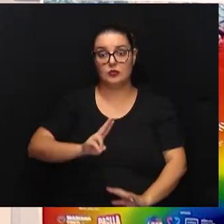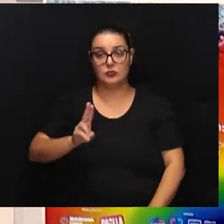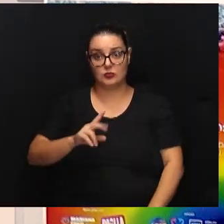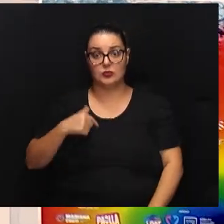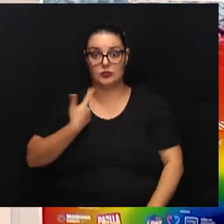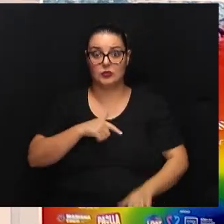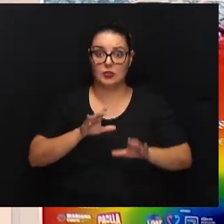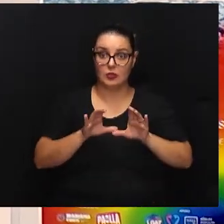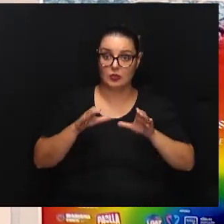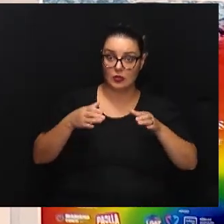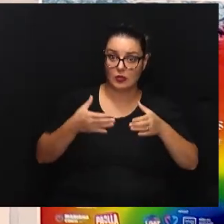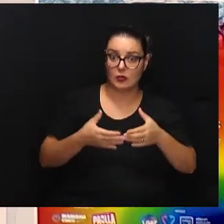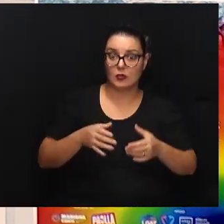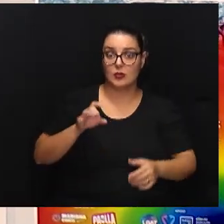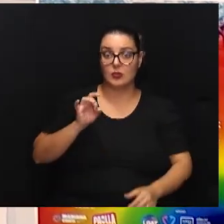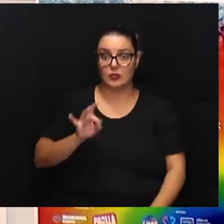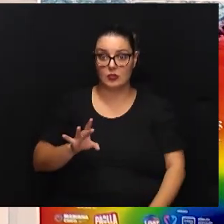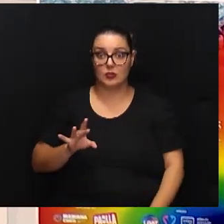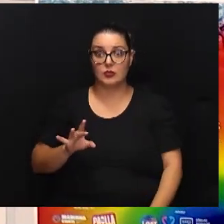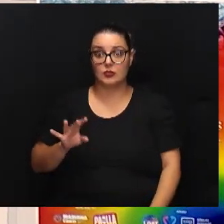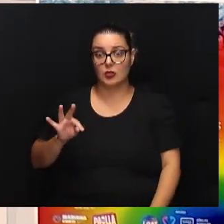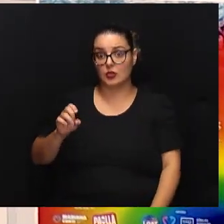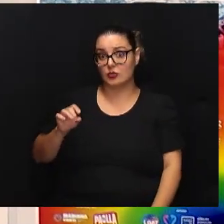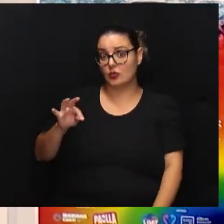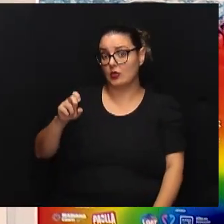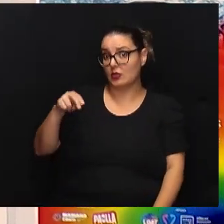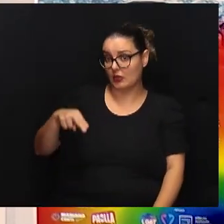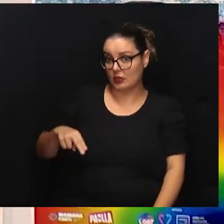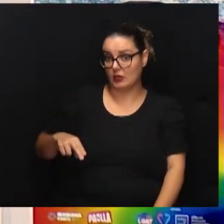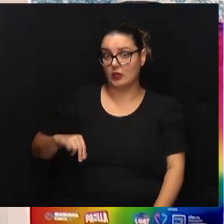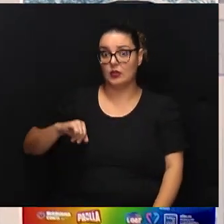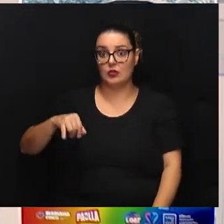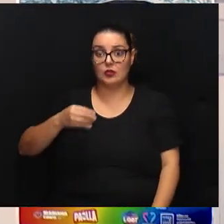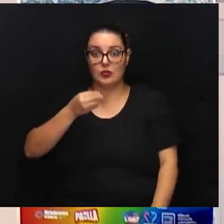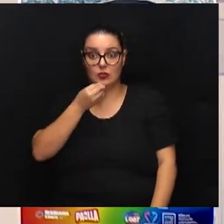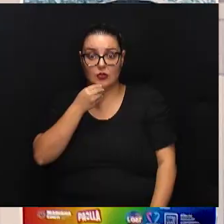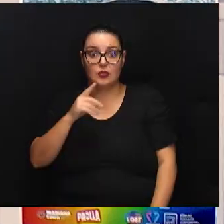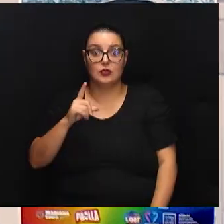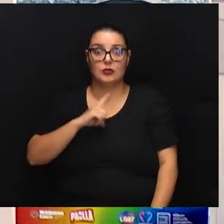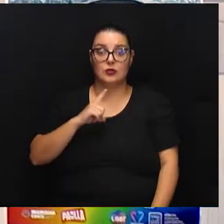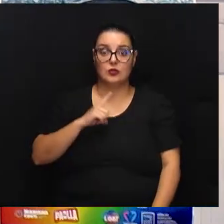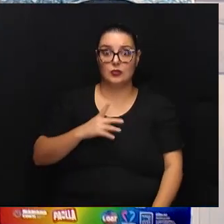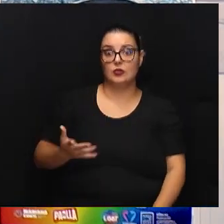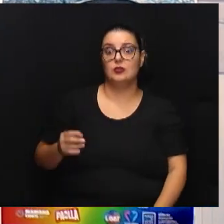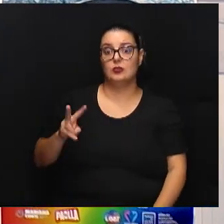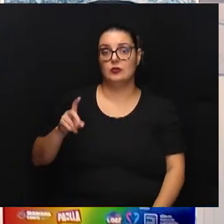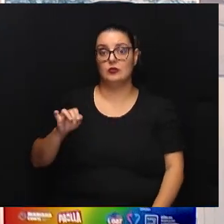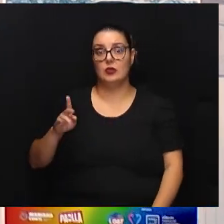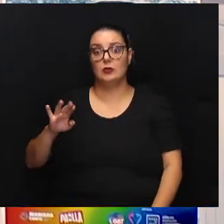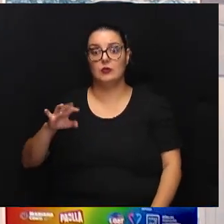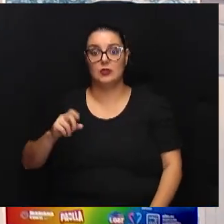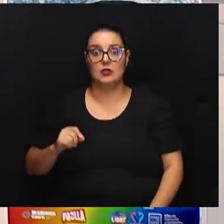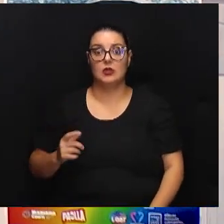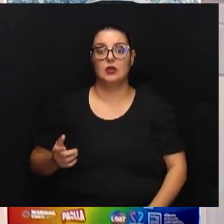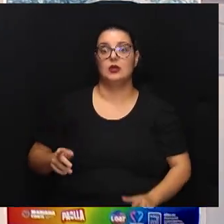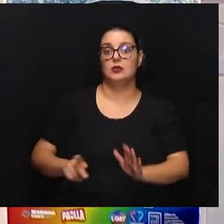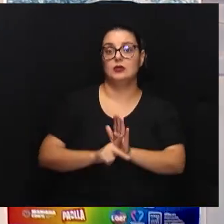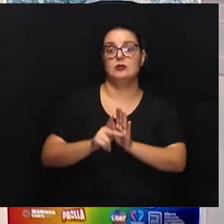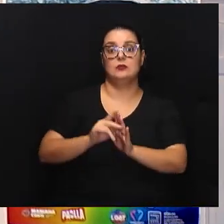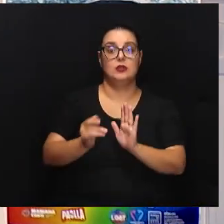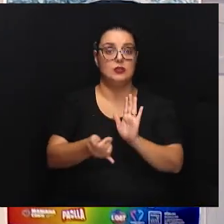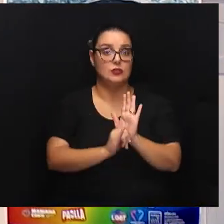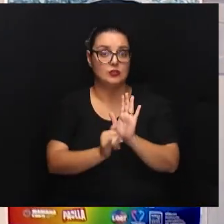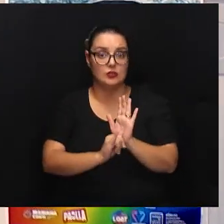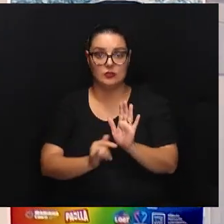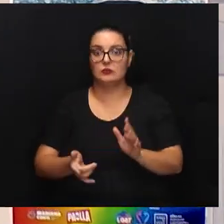e como oportunidade de ter viabilidade em projetos, em editais, enfim, os caramba... Não